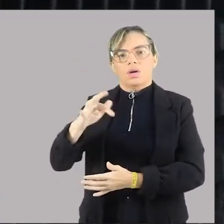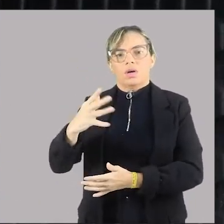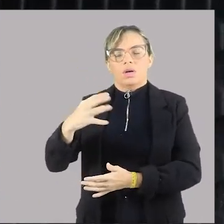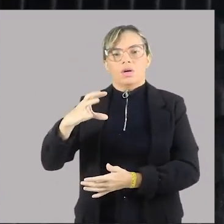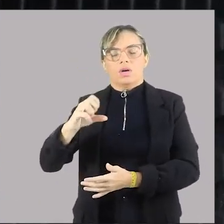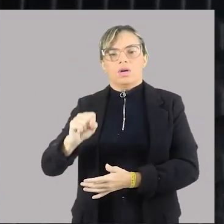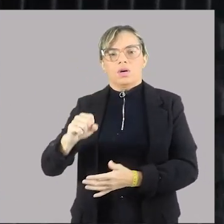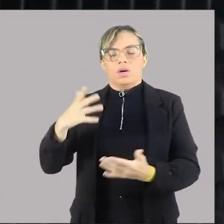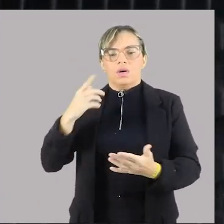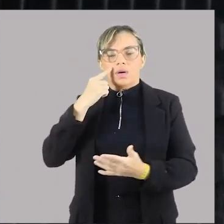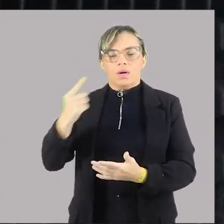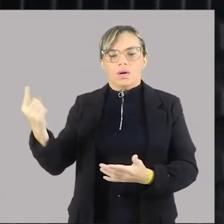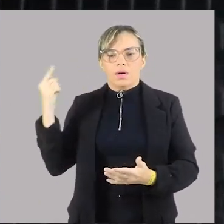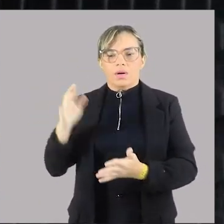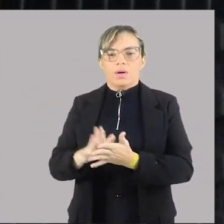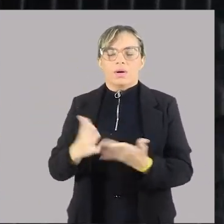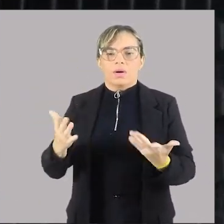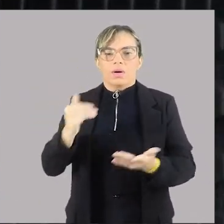pudessem ter, por exemplo,